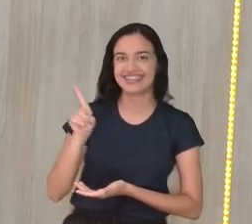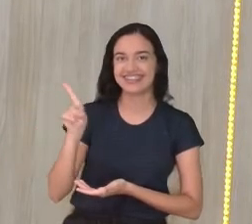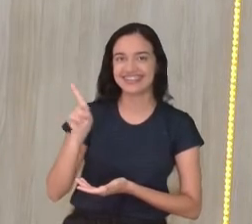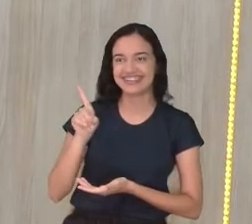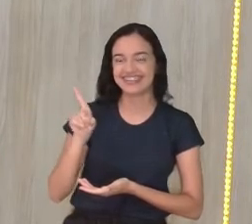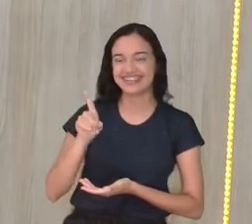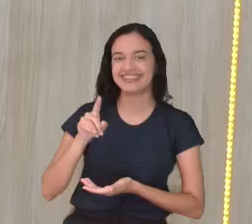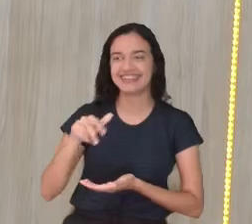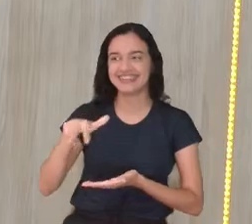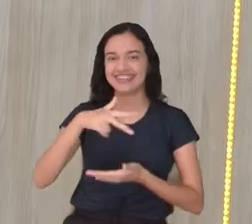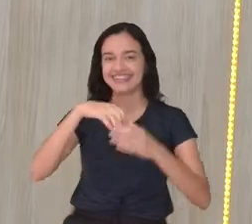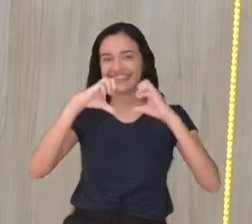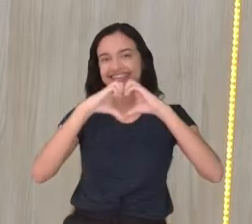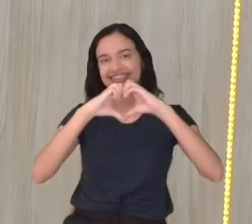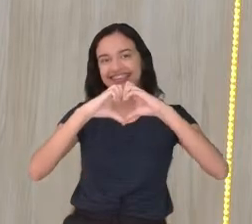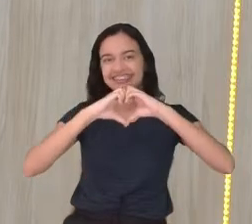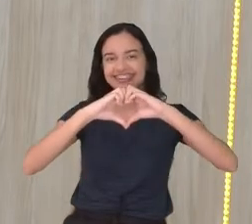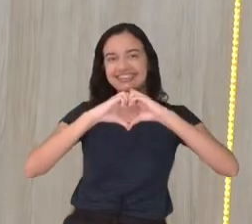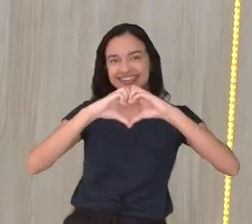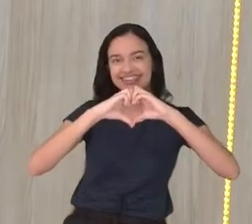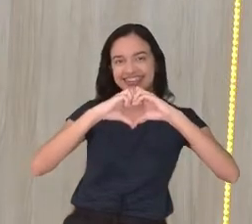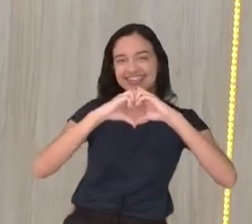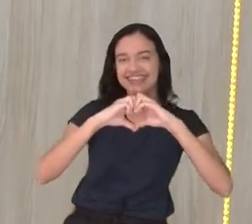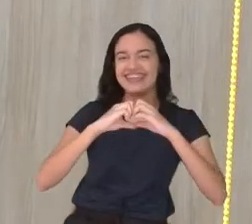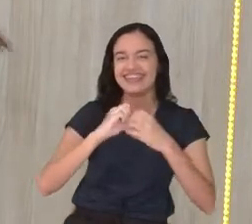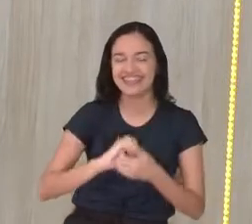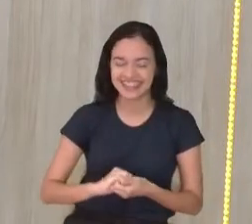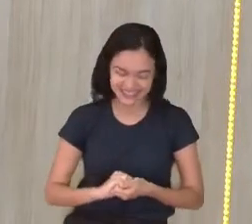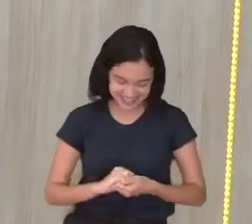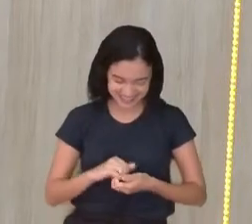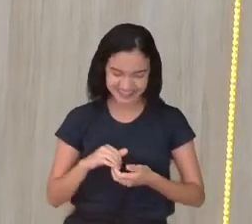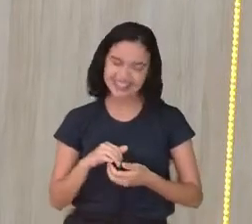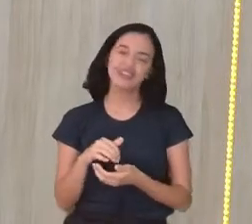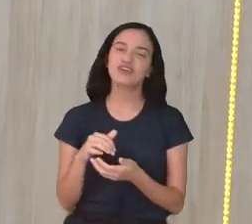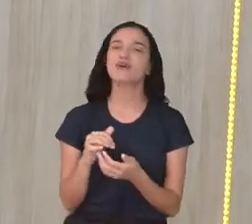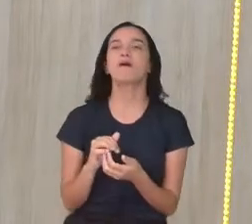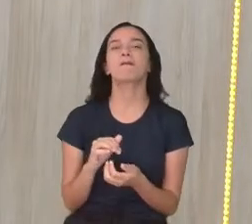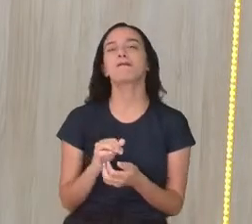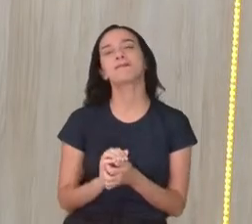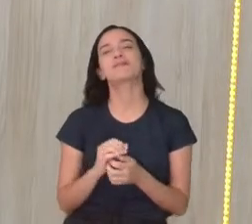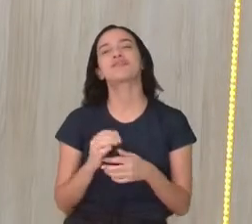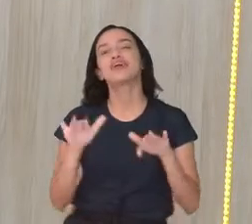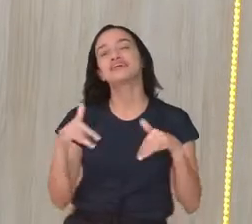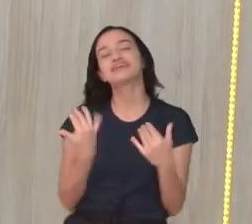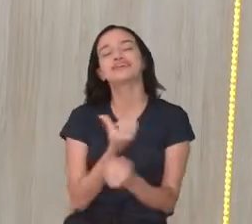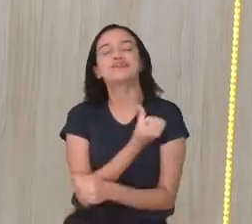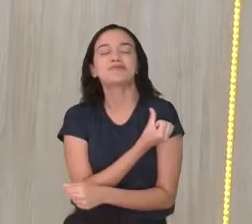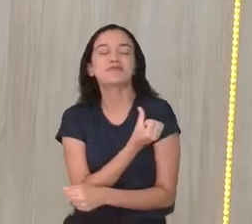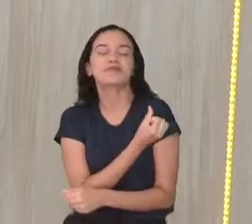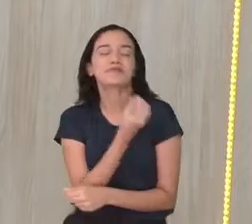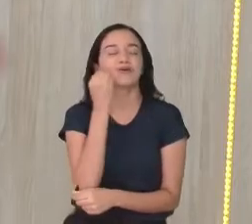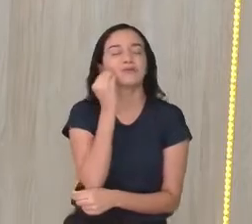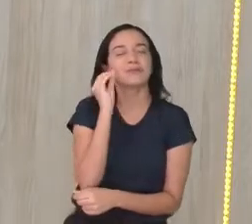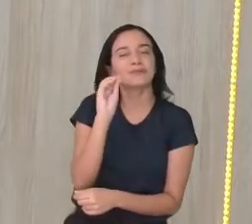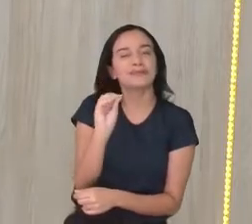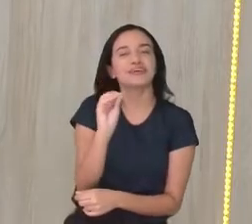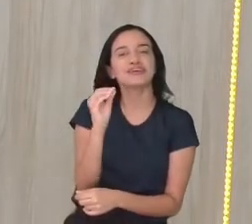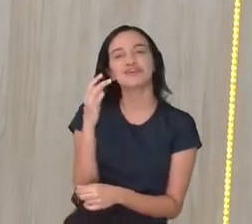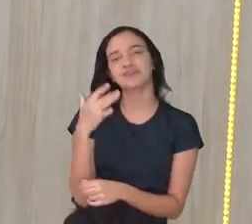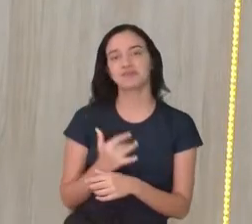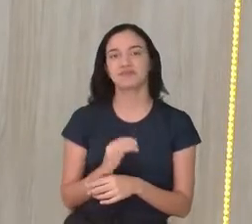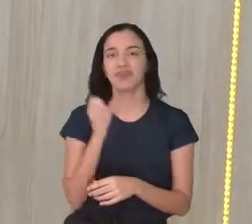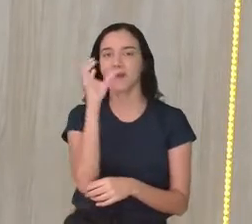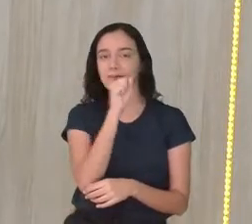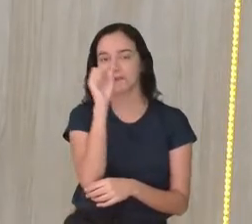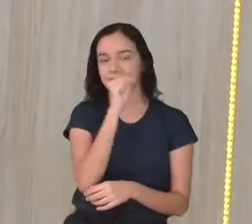com ela também, menina. Vai, vamos fazer o coração, ó. Aê, Roberta! Beleza, 6º ano. Beijo do Roxinho Lindo, até semana